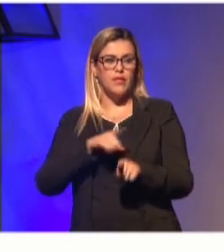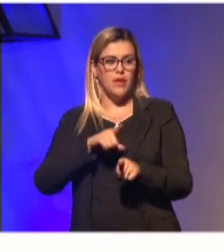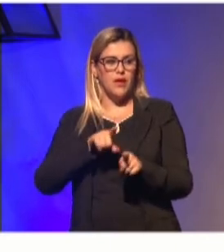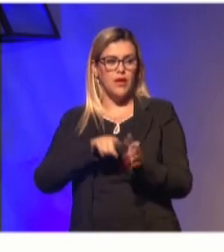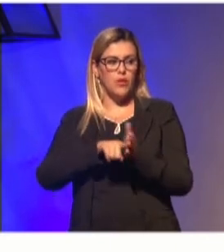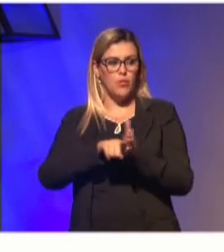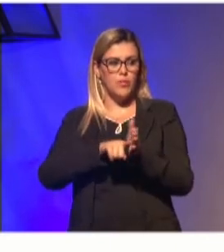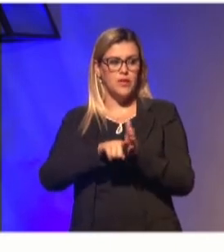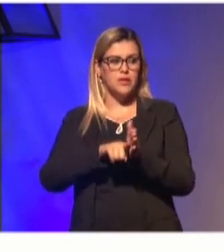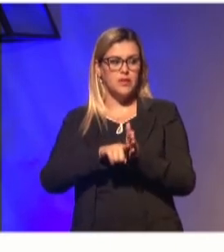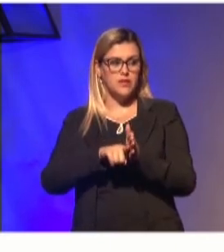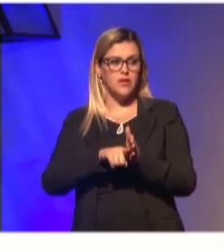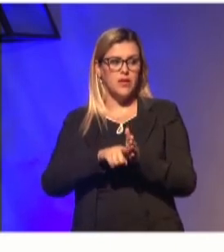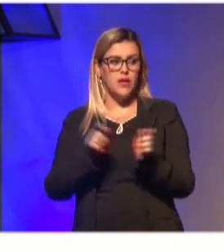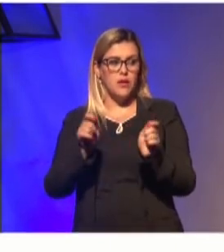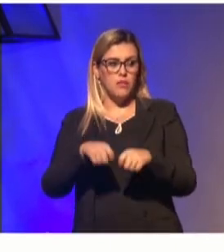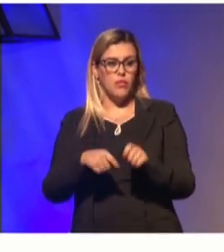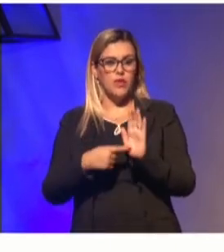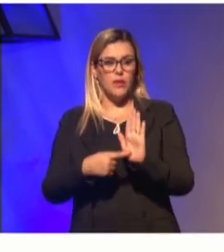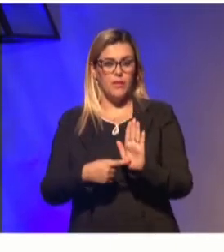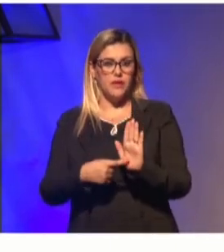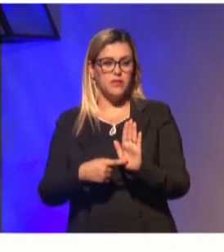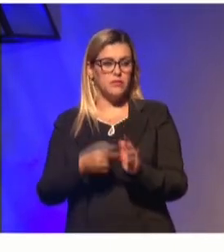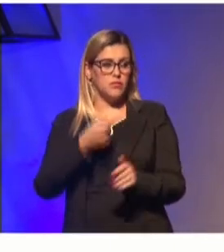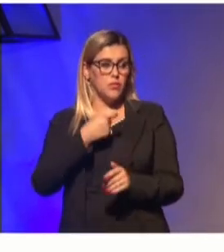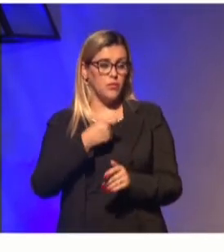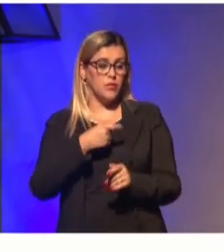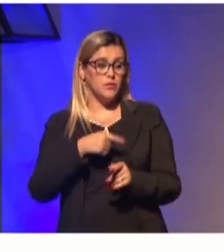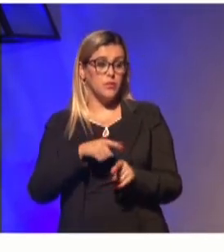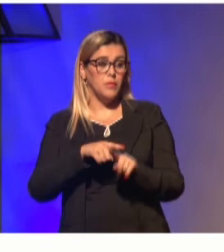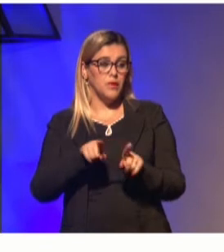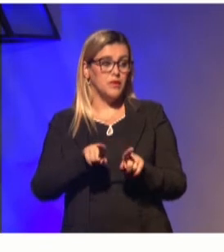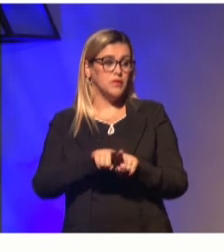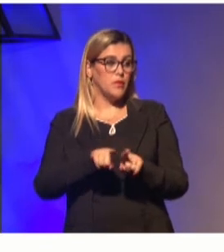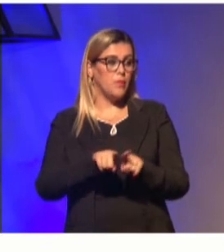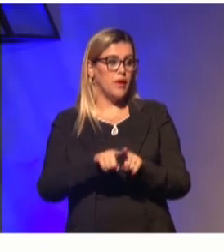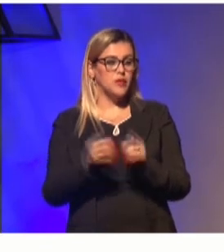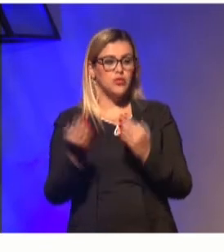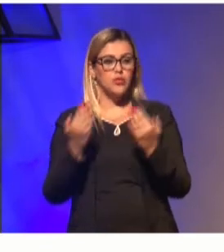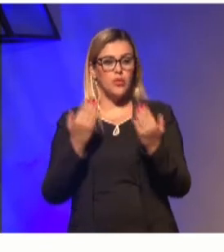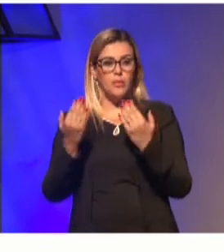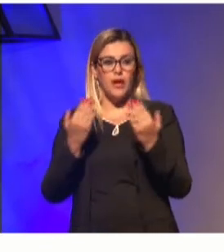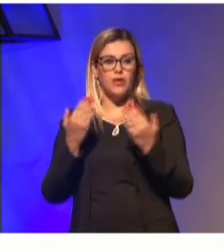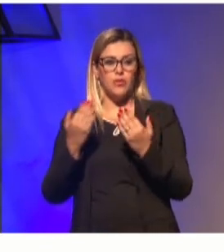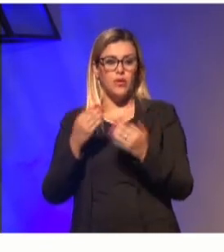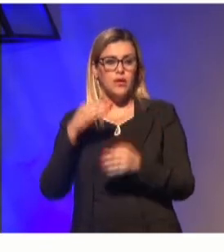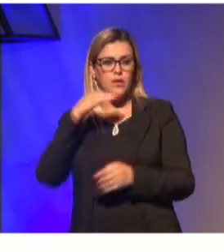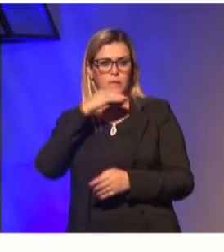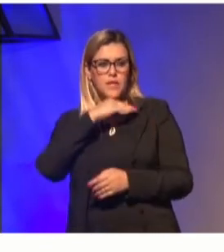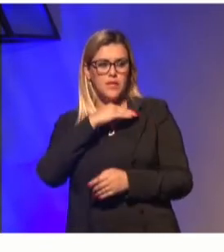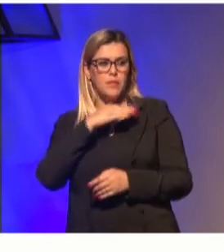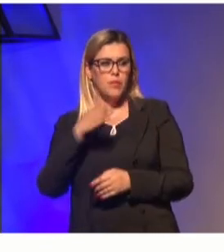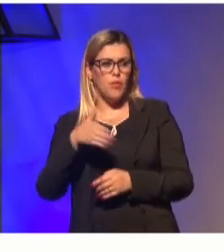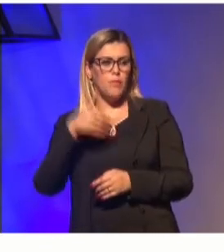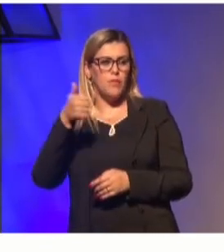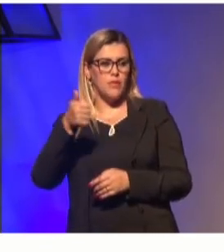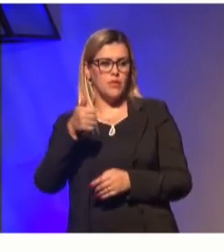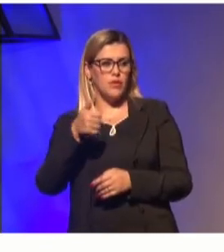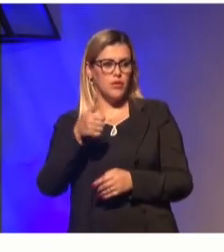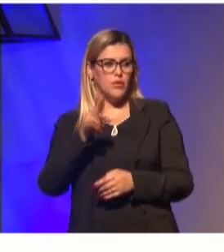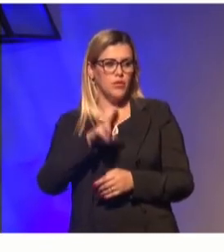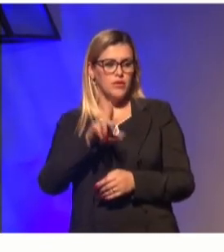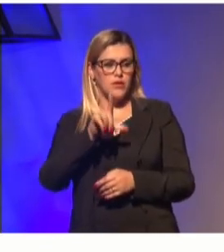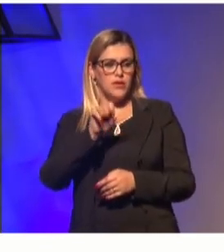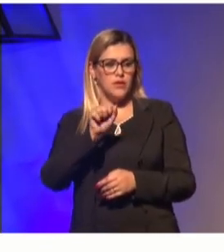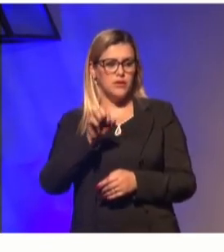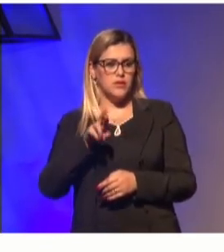que trazem o potencial dela de regeneração neural, a gente também comparou e percebendo um efeito interessante do